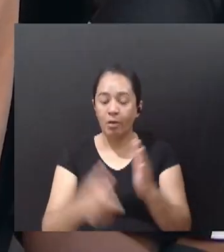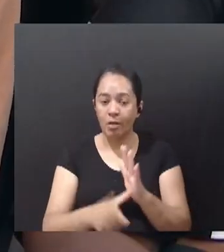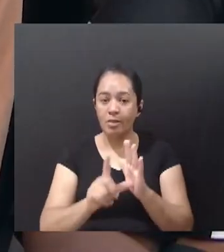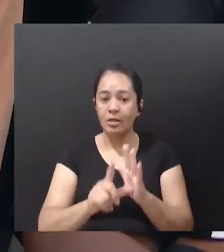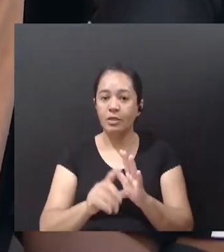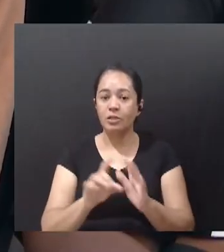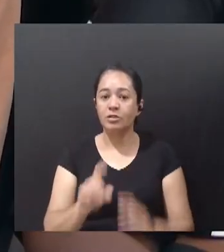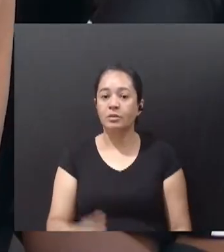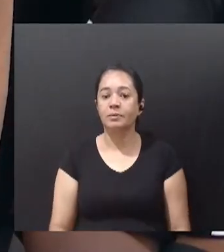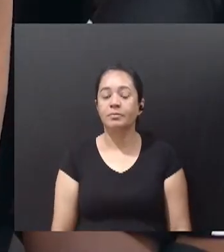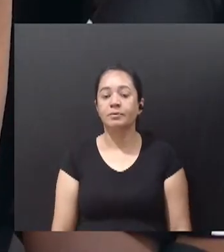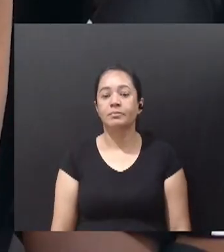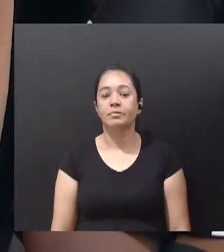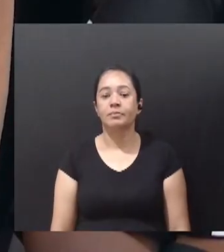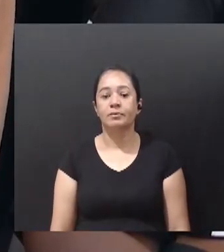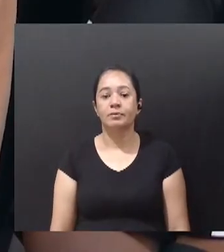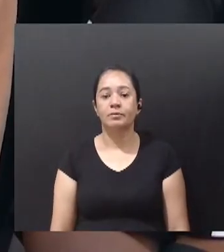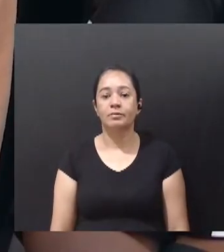enfatizar, rap, né?